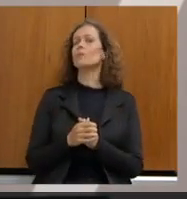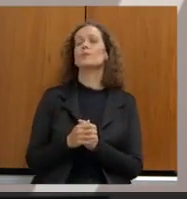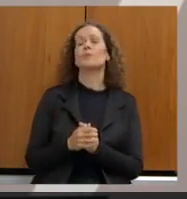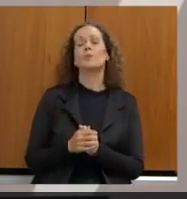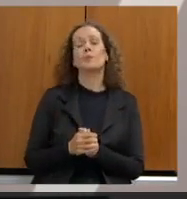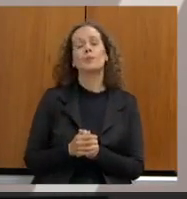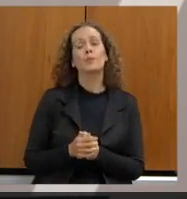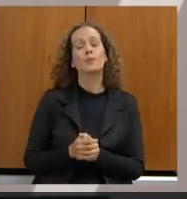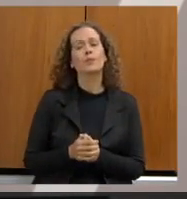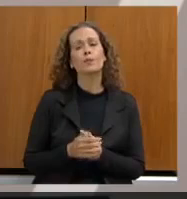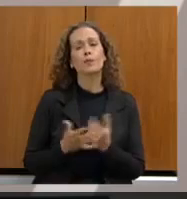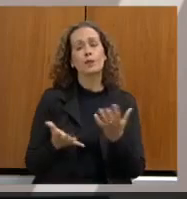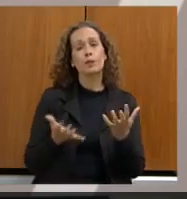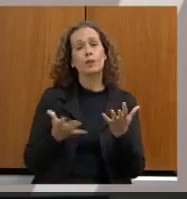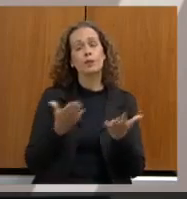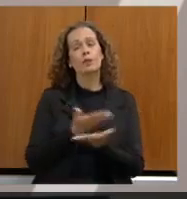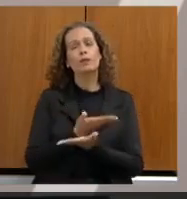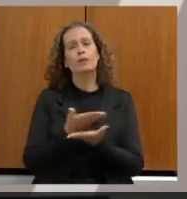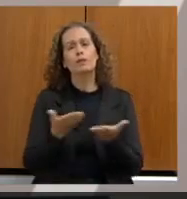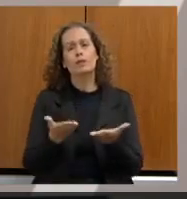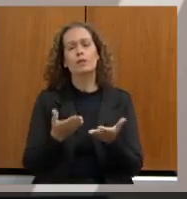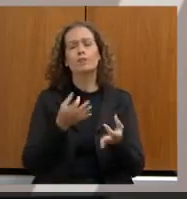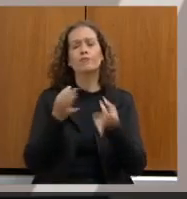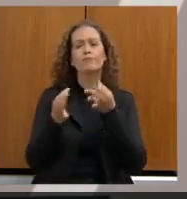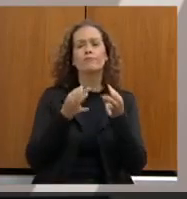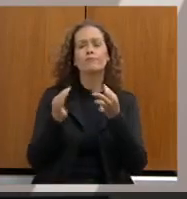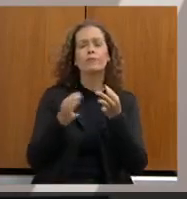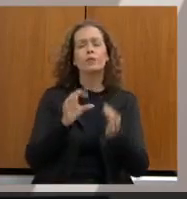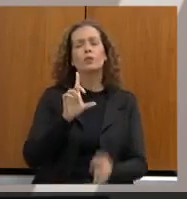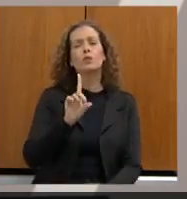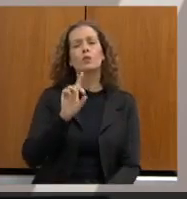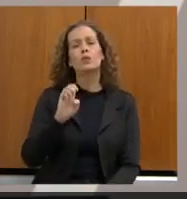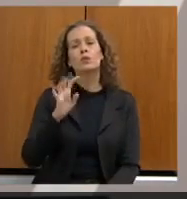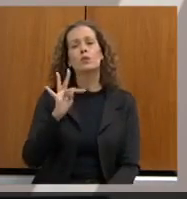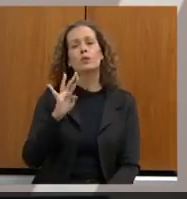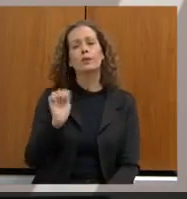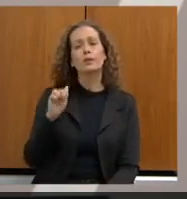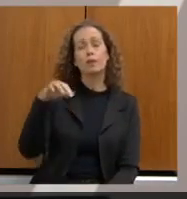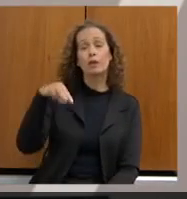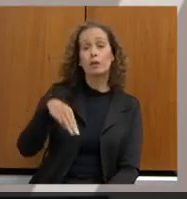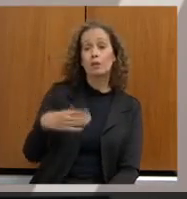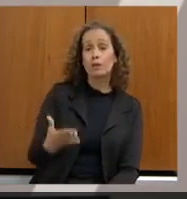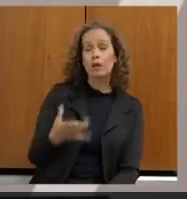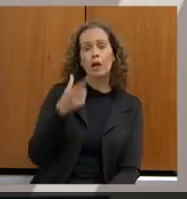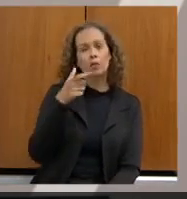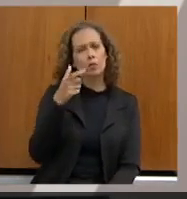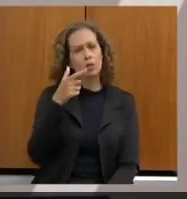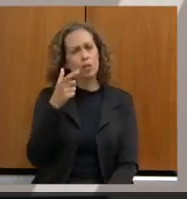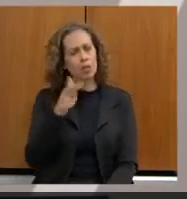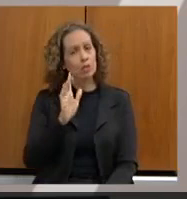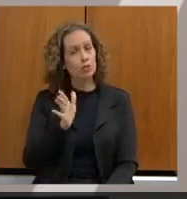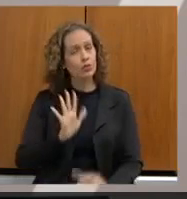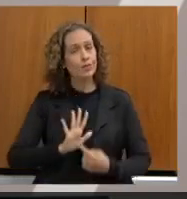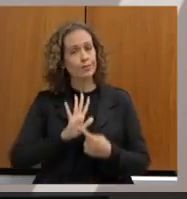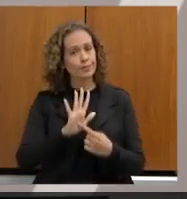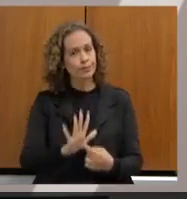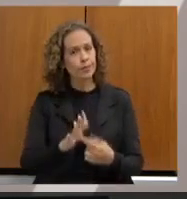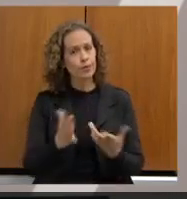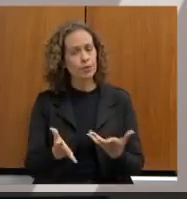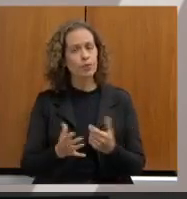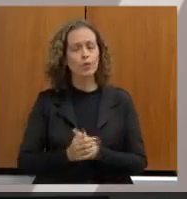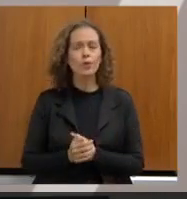gostaria de ouvir um pouco mais do senhor sobre a questão do Detran sei que é do interesse do senhor o senhor já demonstrou interesse que